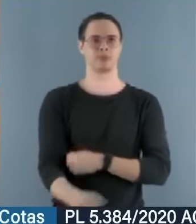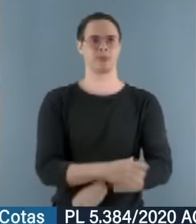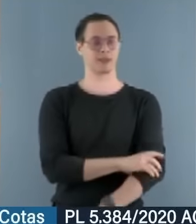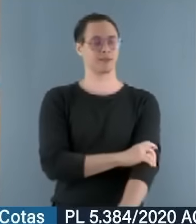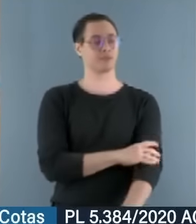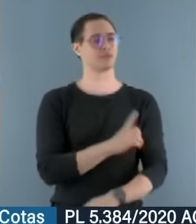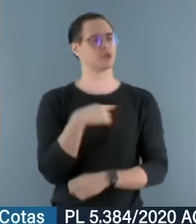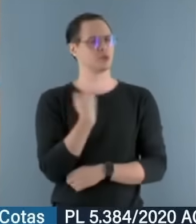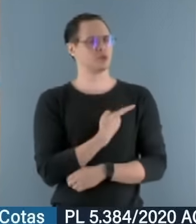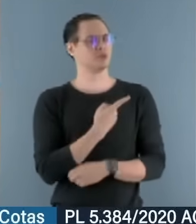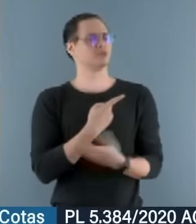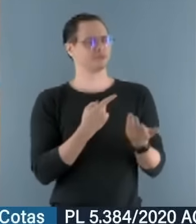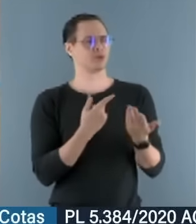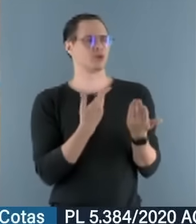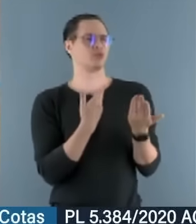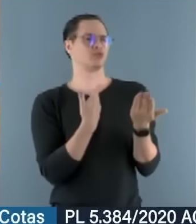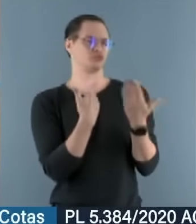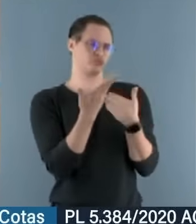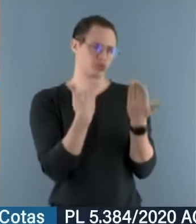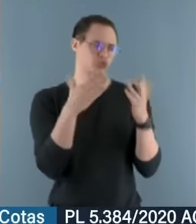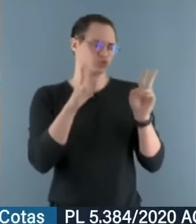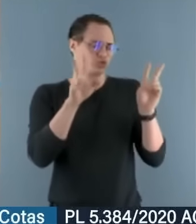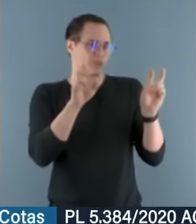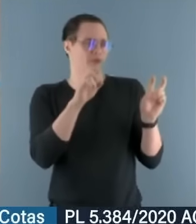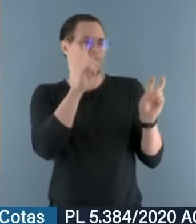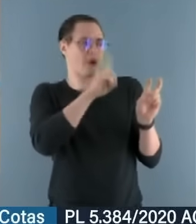Falamos aqui muito das falhas